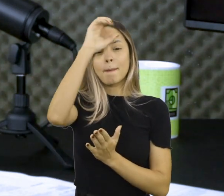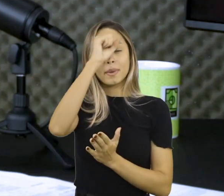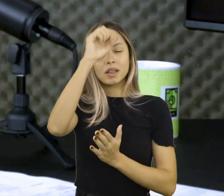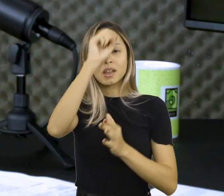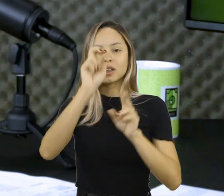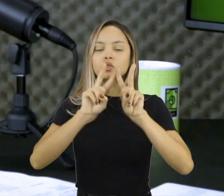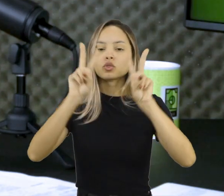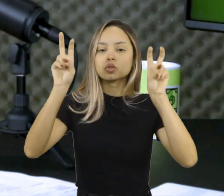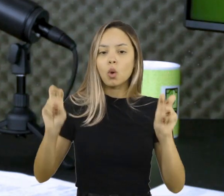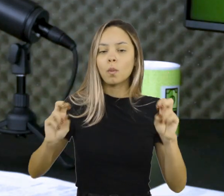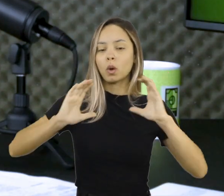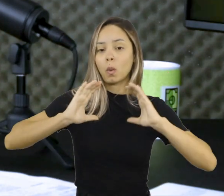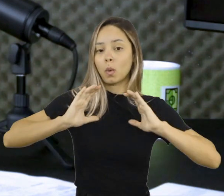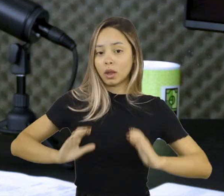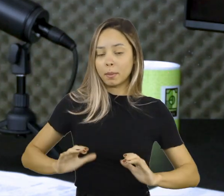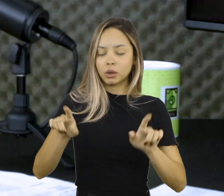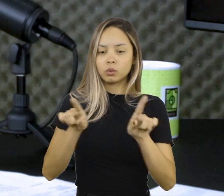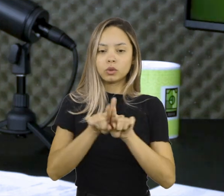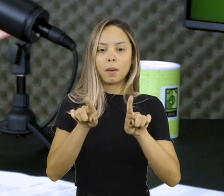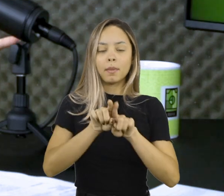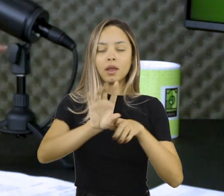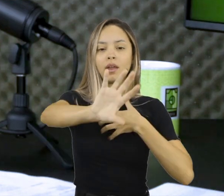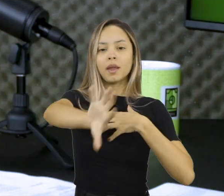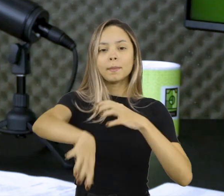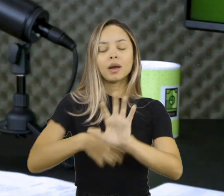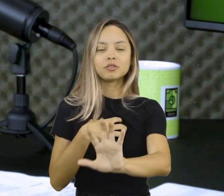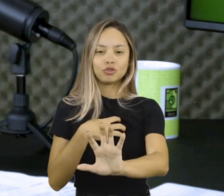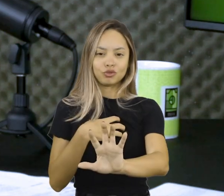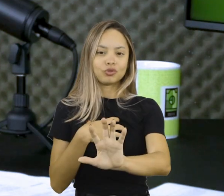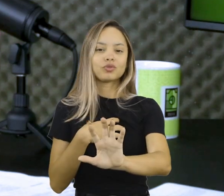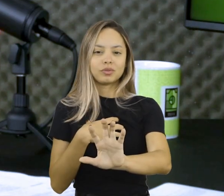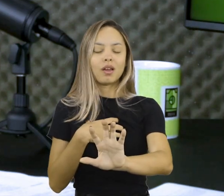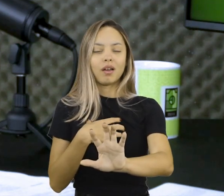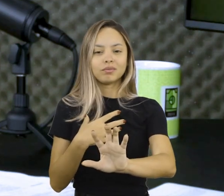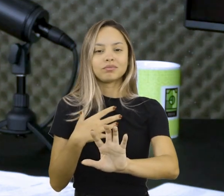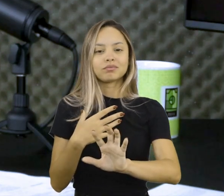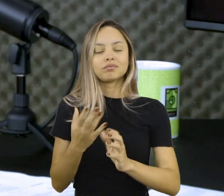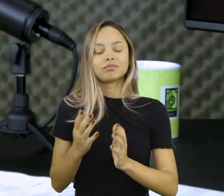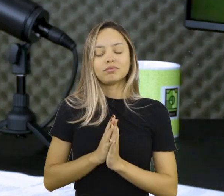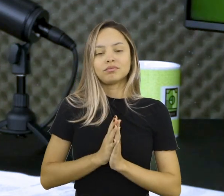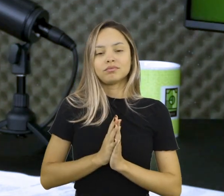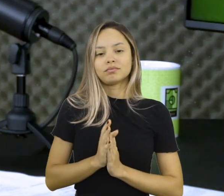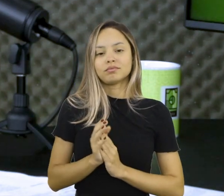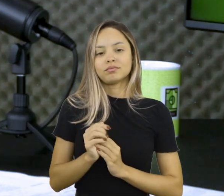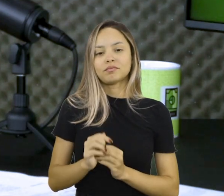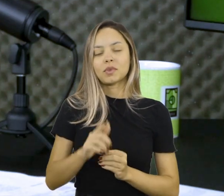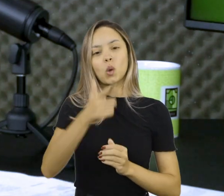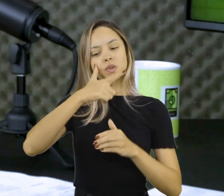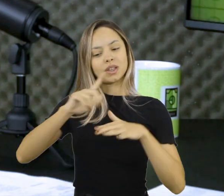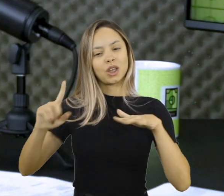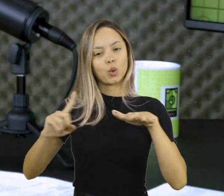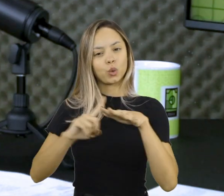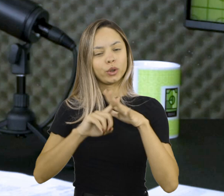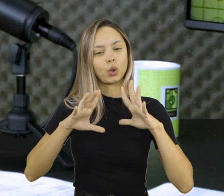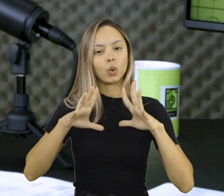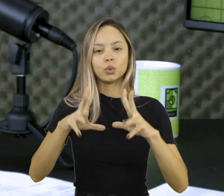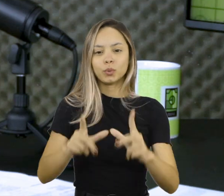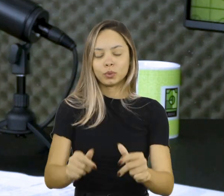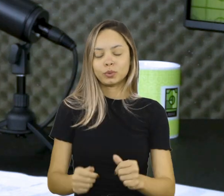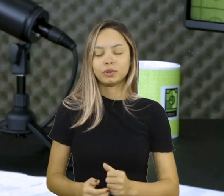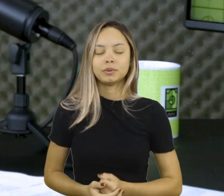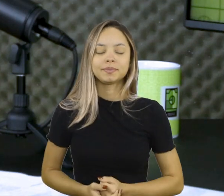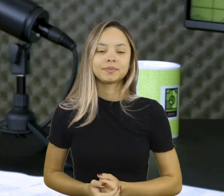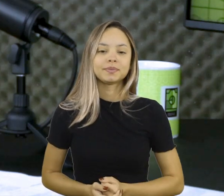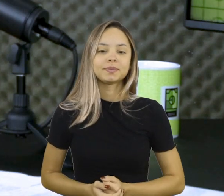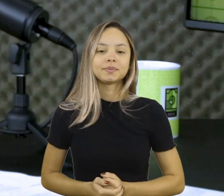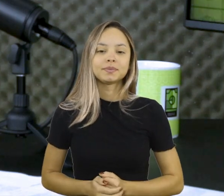exercitando a empatia com o outro só nessa atividade eu já incluí todo mundo né